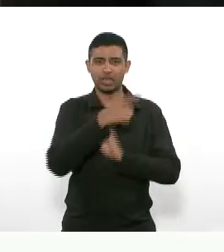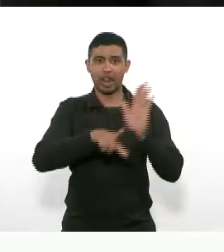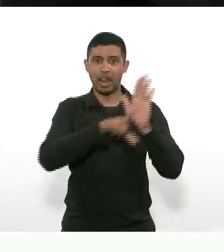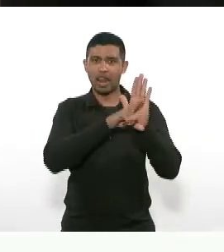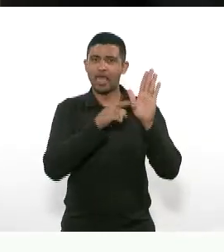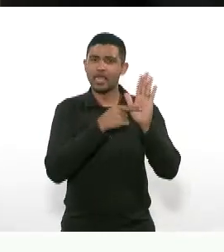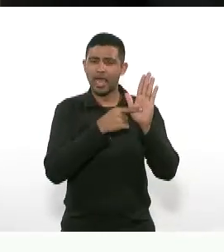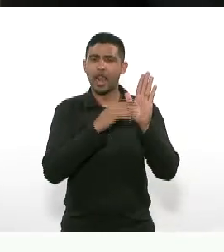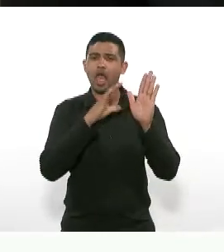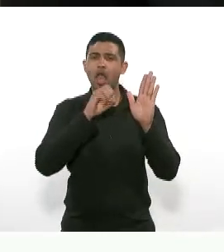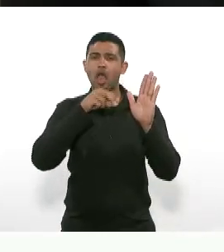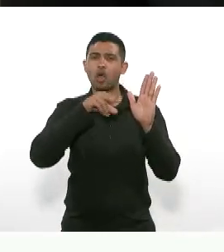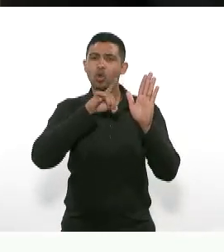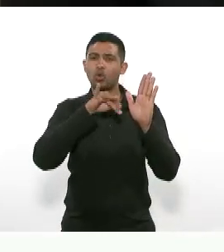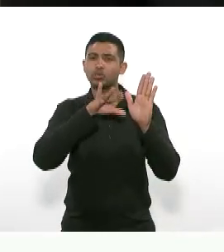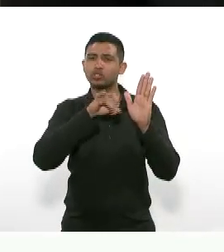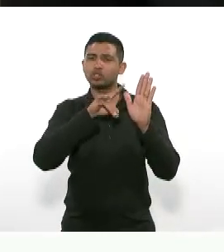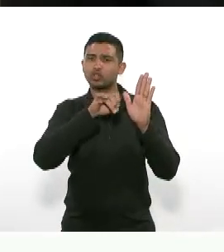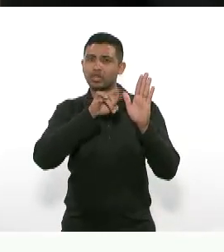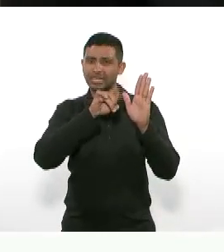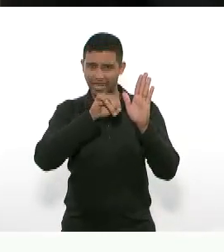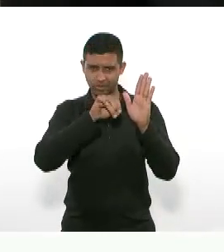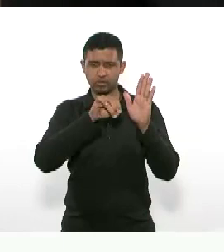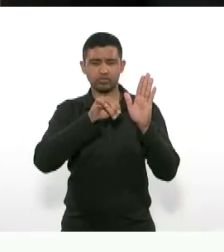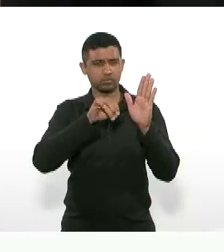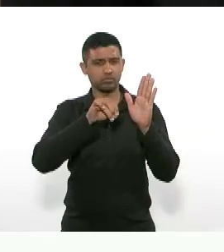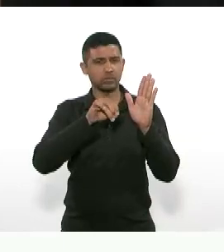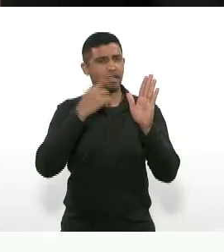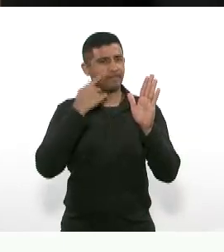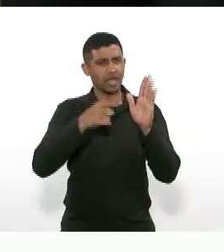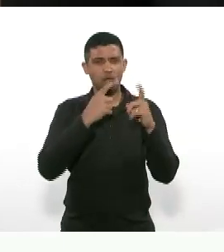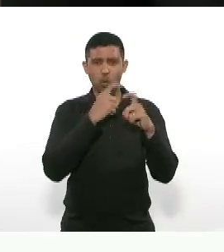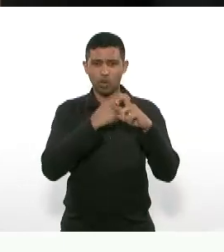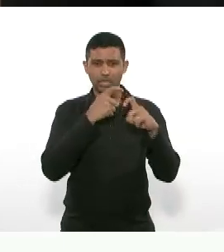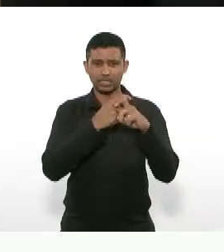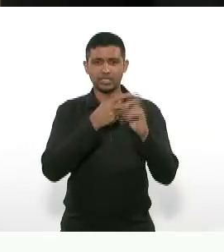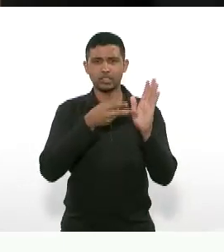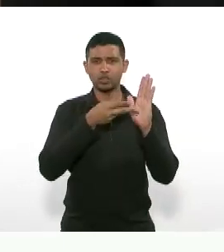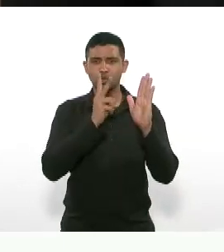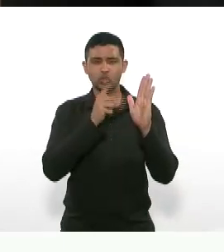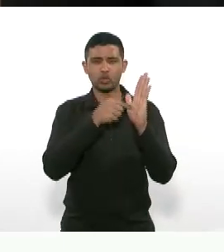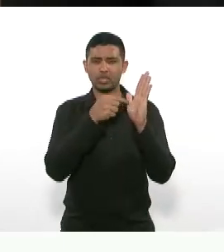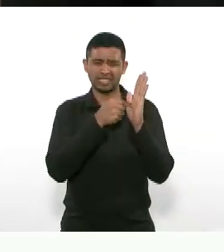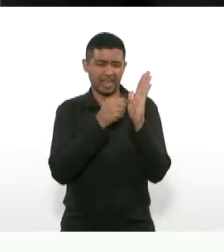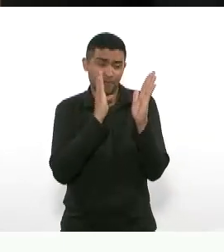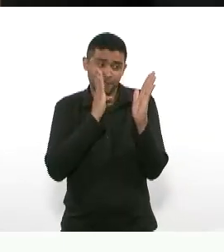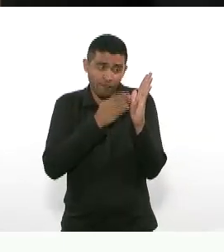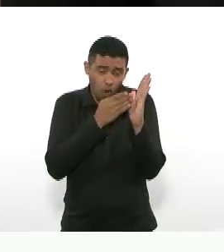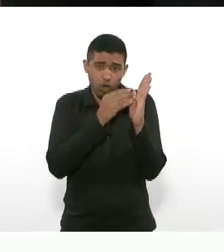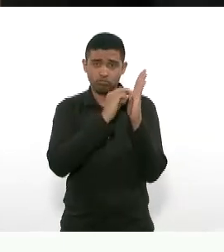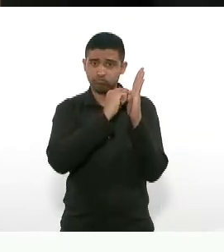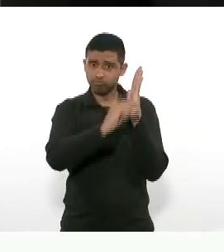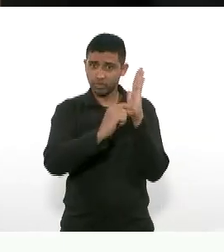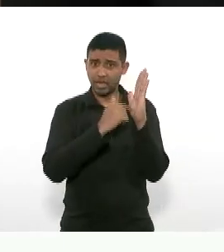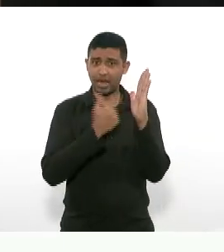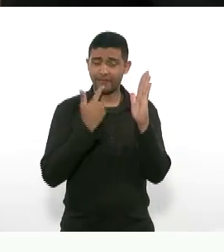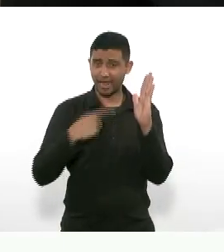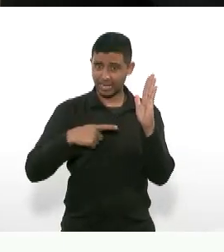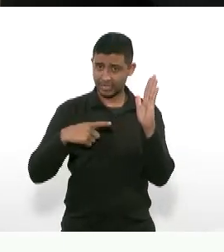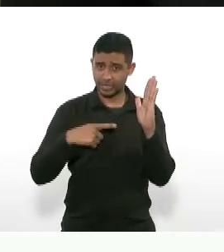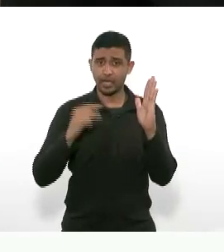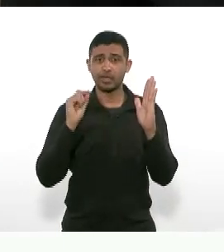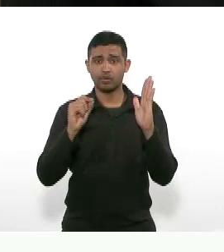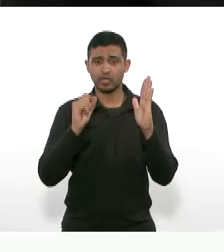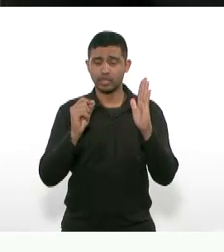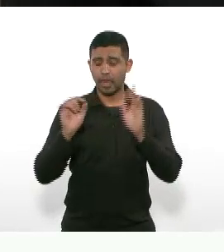condicionado, ou seja, a lei estabelece condicionantes. No inciso 2, diz especificamente a existência de